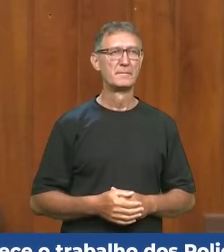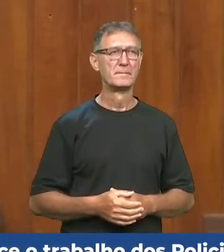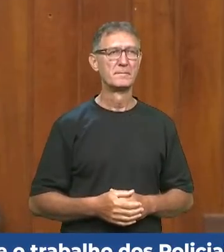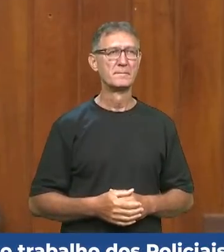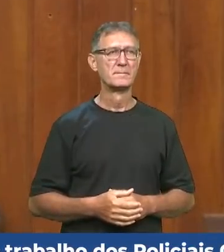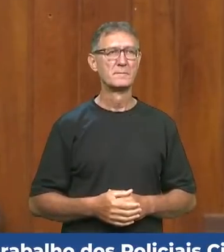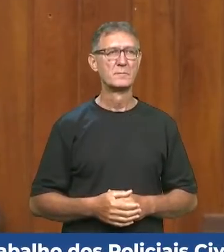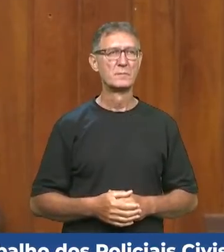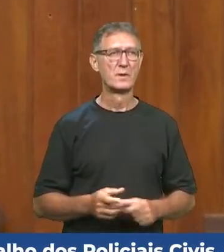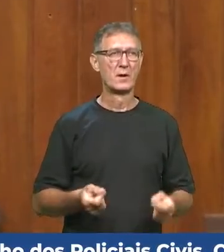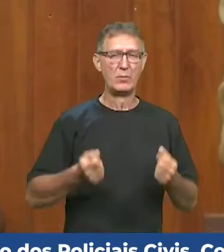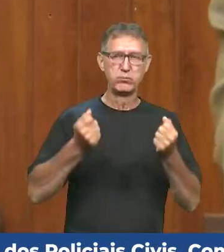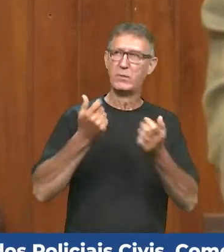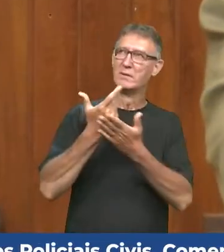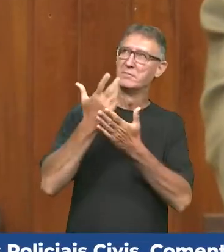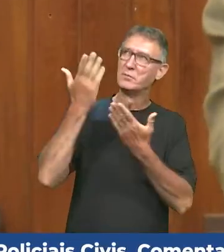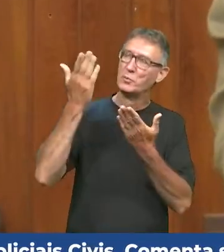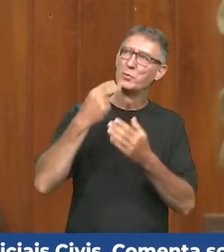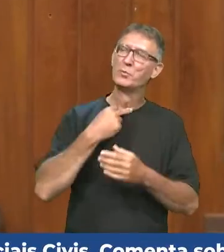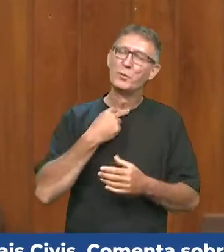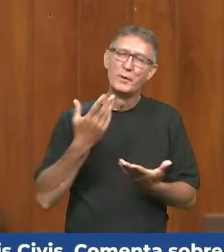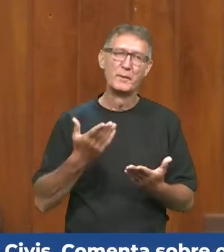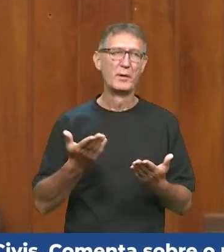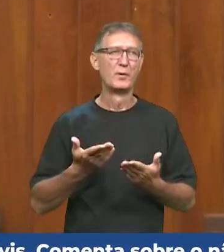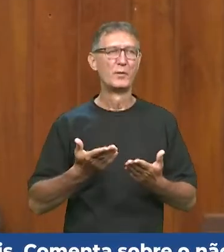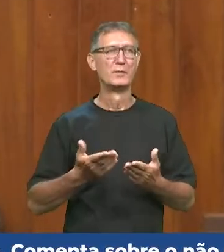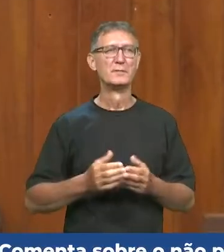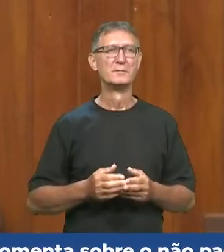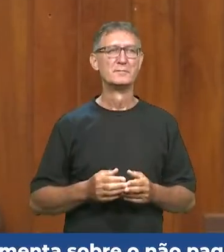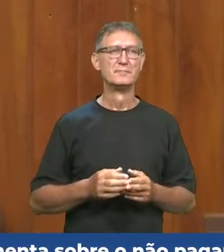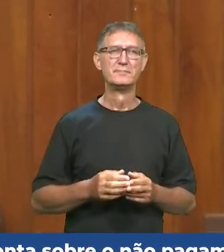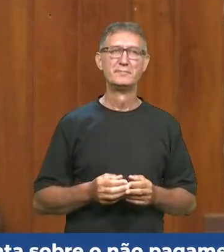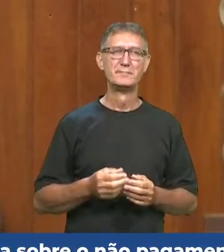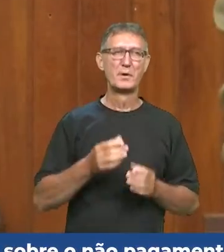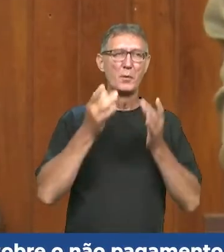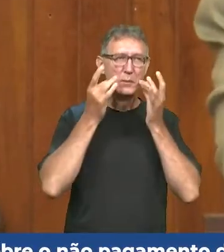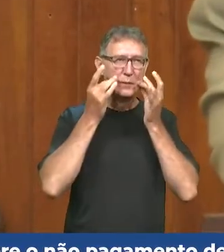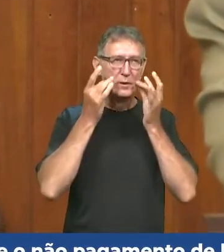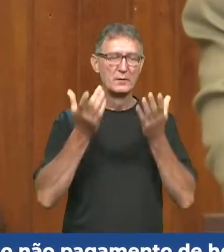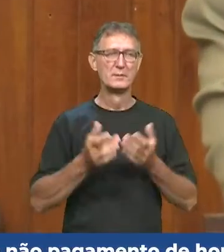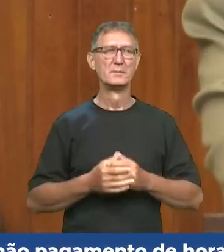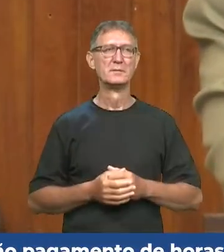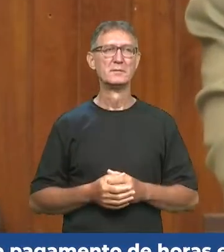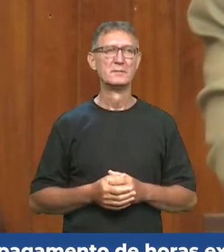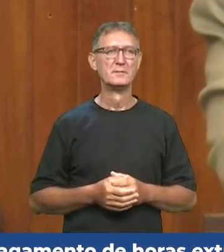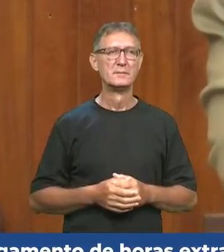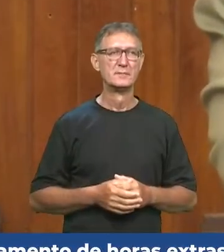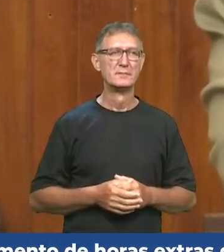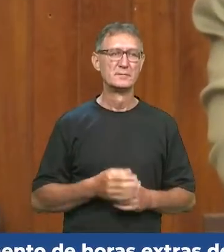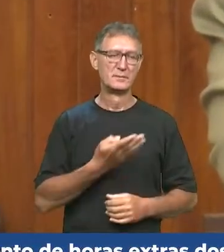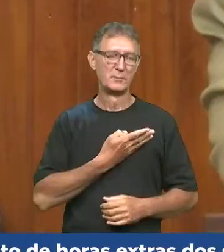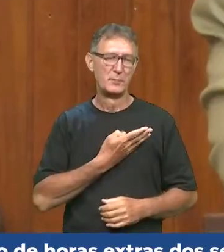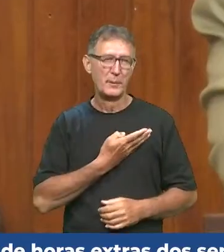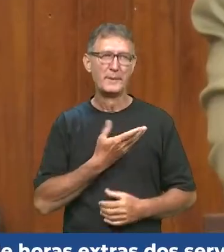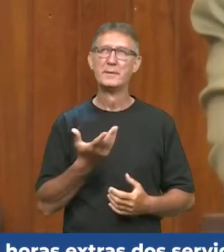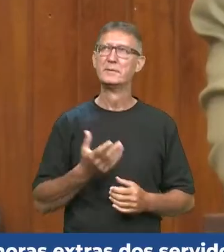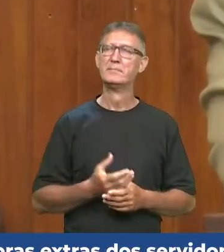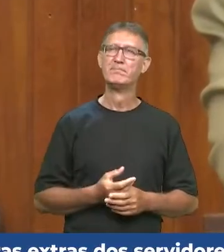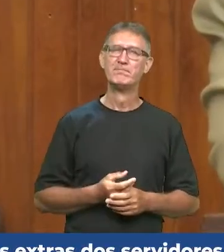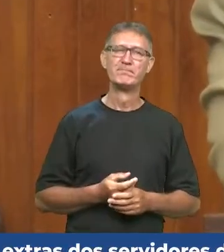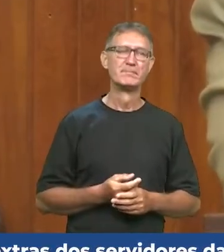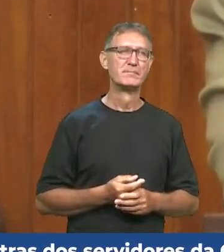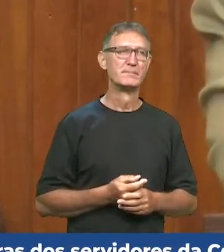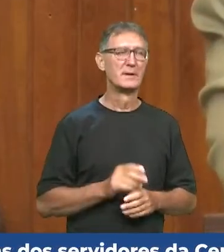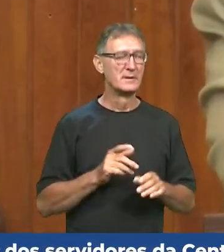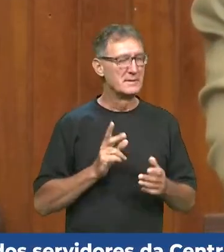reconhecimento financeiro, pelo menos o reconhecimento moral. E eu vi João Maurício, meu amigo, meu irmão, estou dizendo aqui, João,